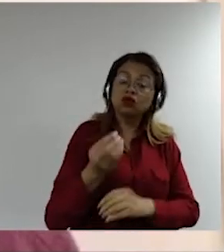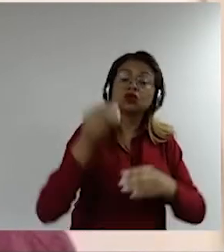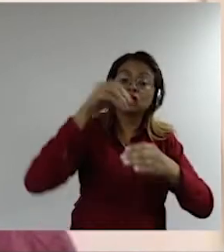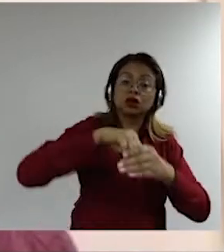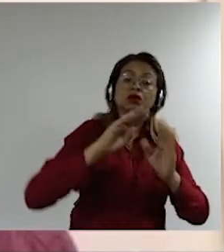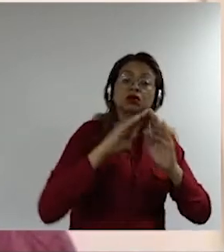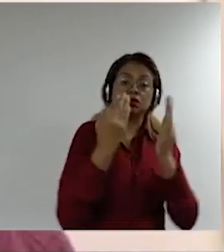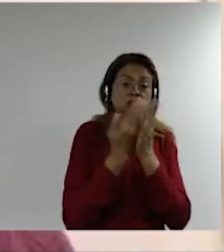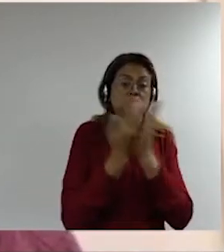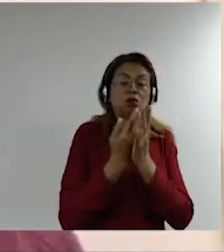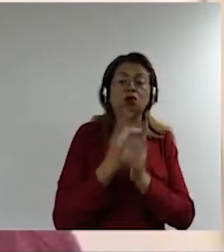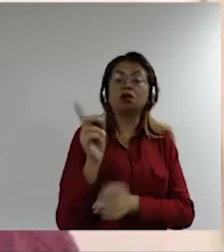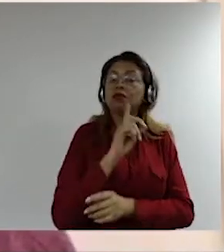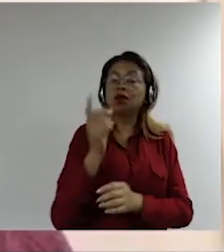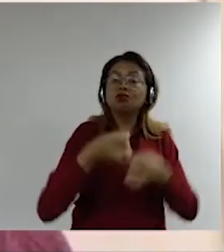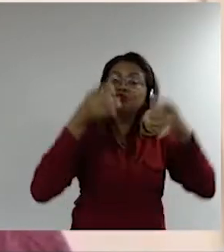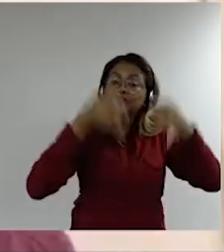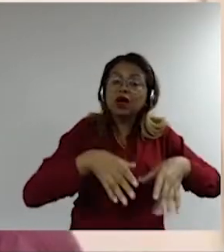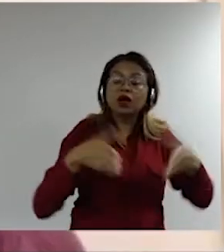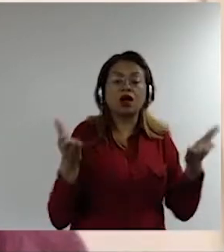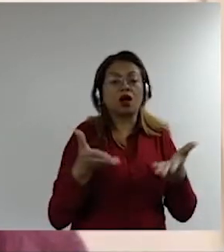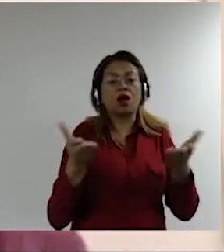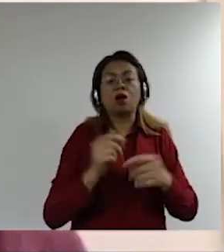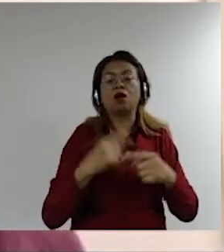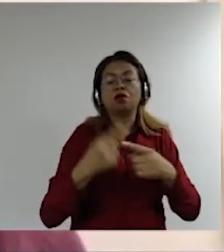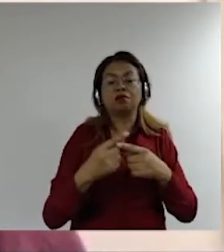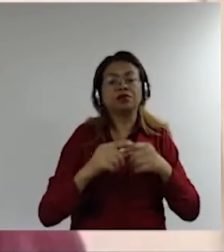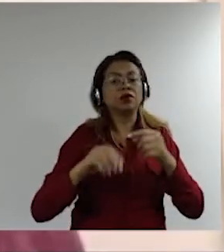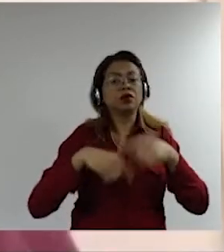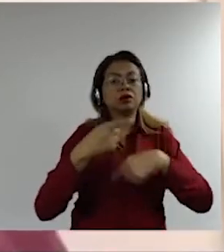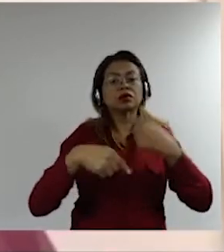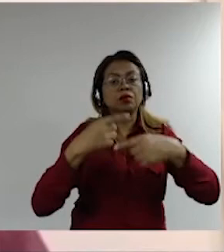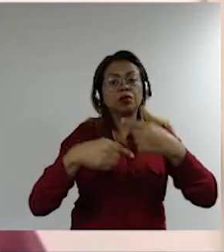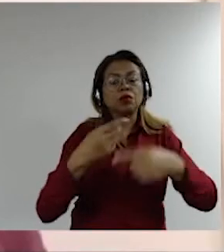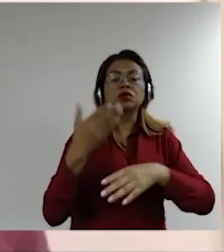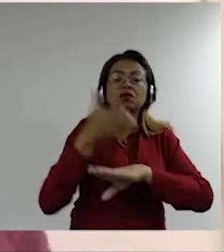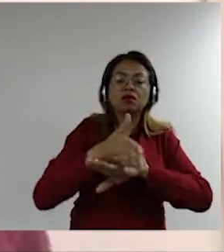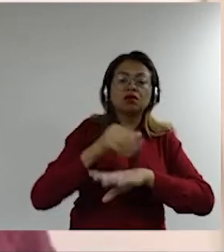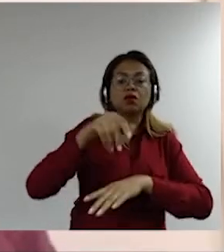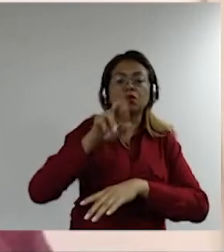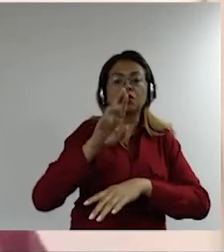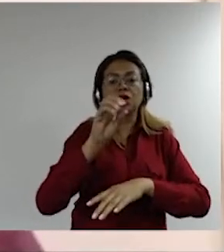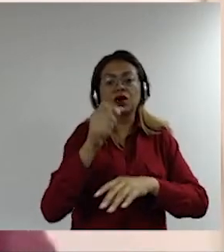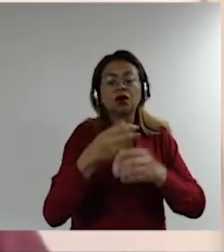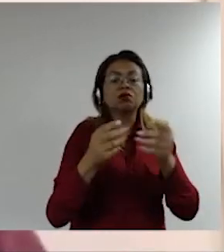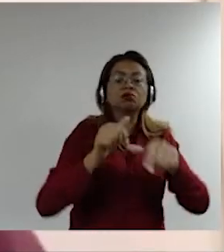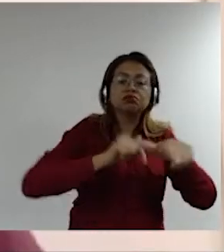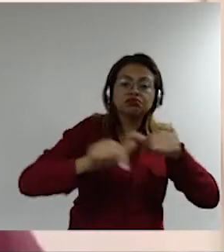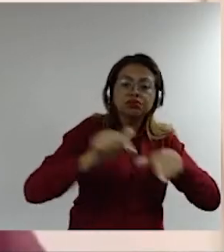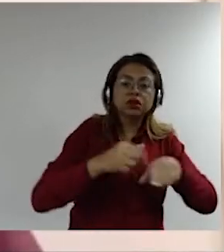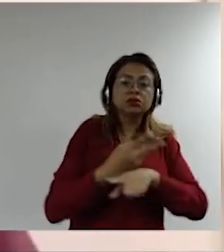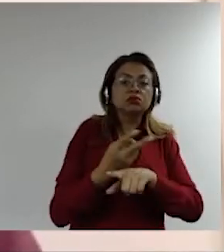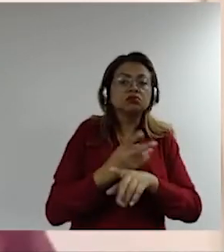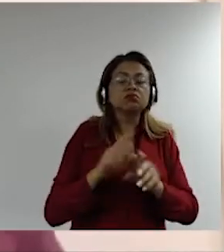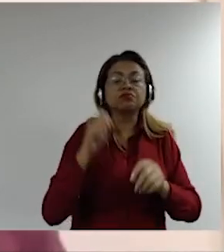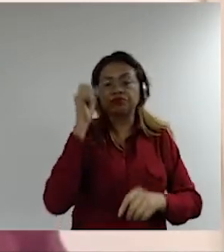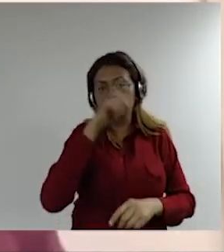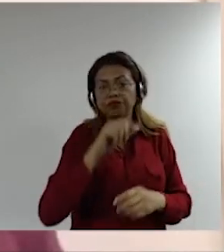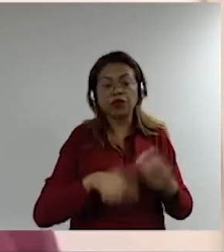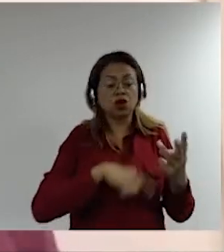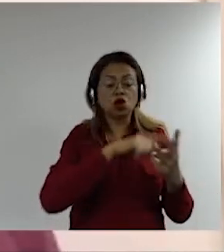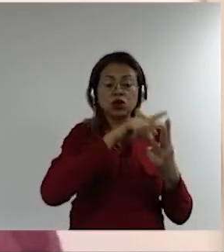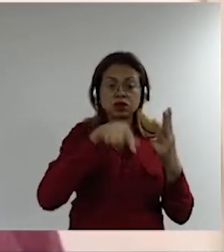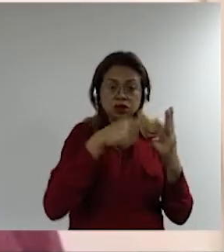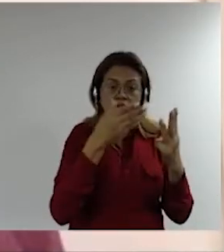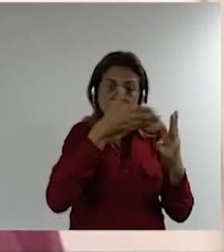de sair para eles, além de não ser um momento também bom para ir no mercado para ganhar algum trocado. Então, de longo prazo, temos esses problemas.